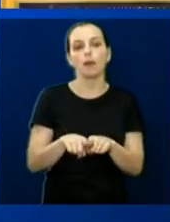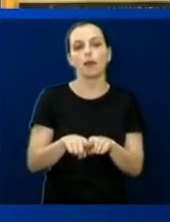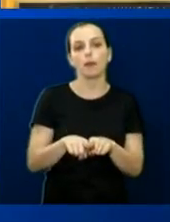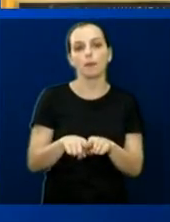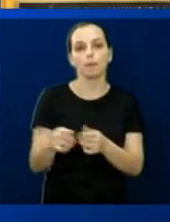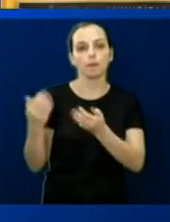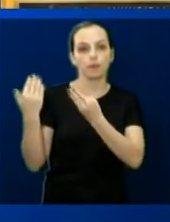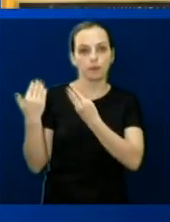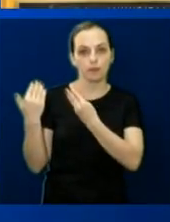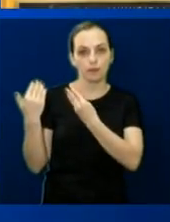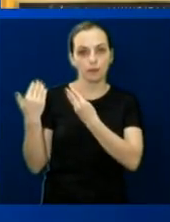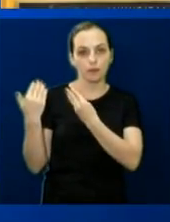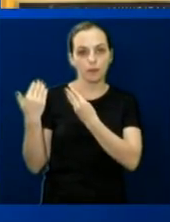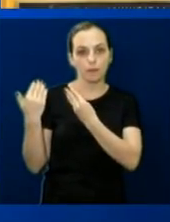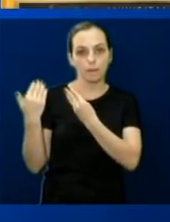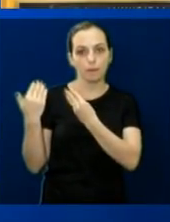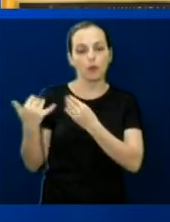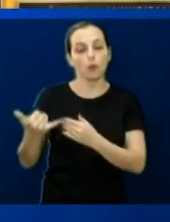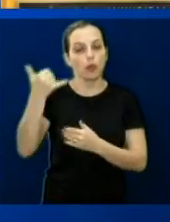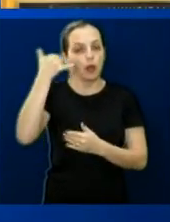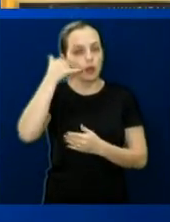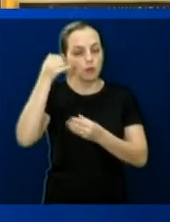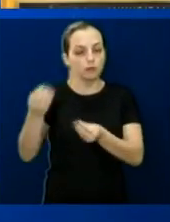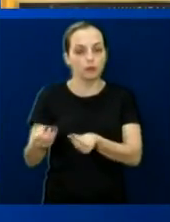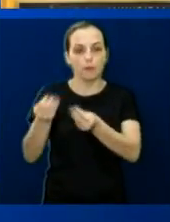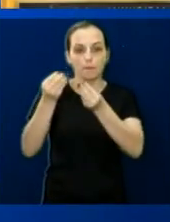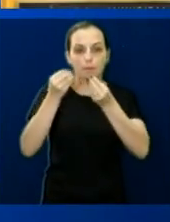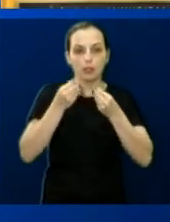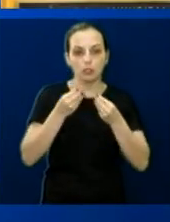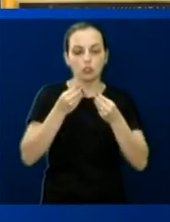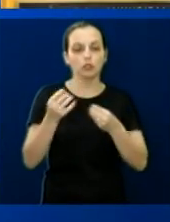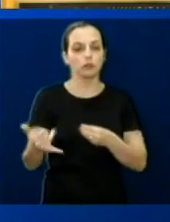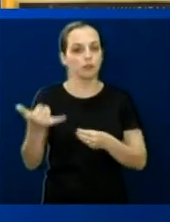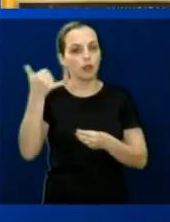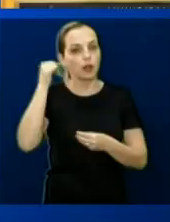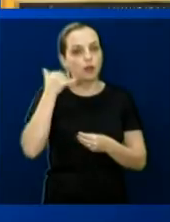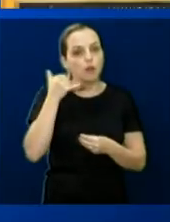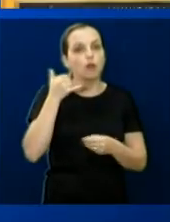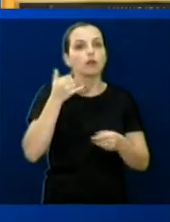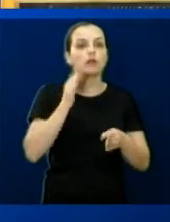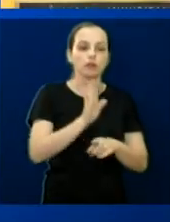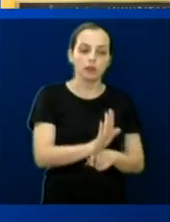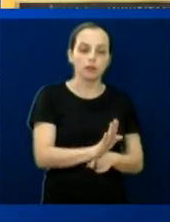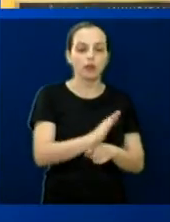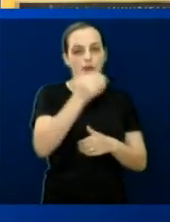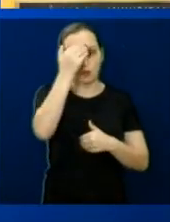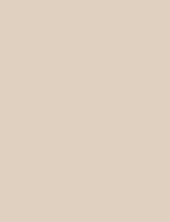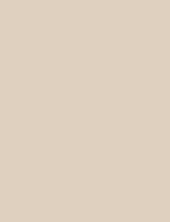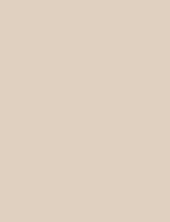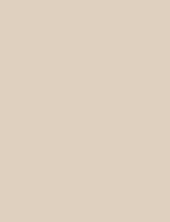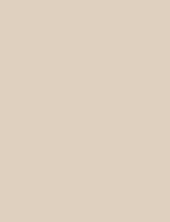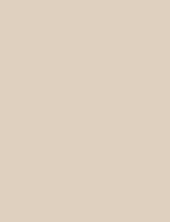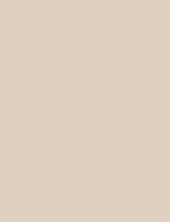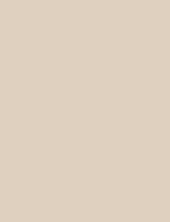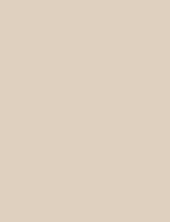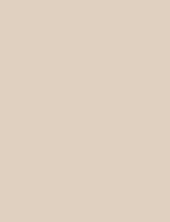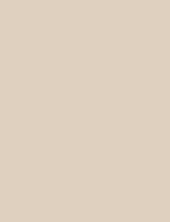quem não pode se deslocar até a Câmara, envie suas demandas aí pelo WhatsApp e a gente vai até vocês. Tá bom? Muito obrigada, pessoal.